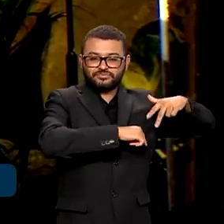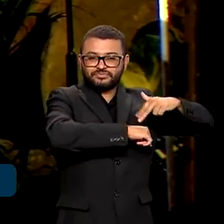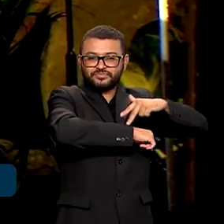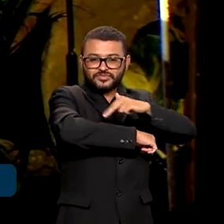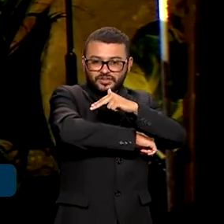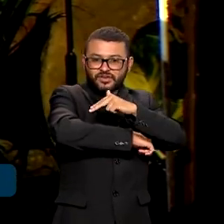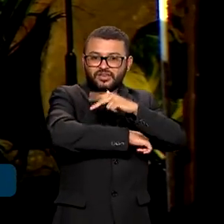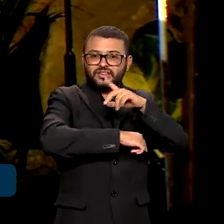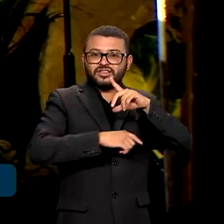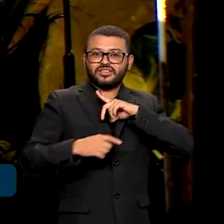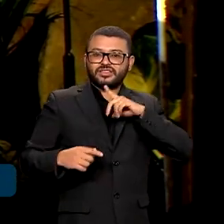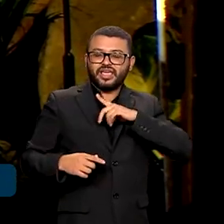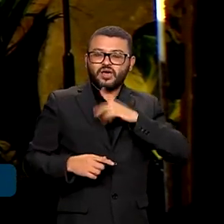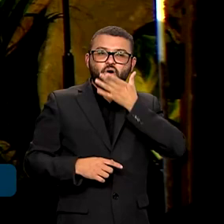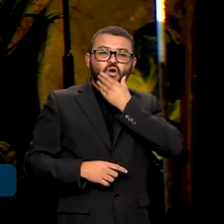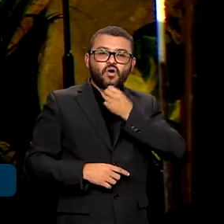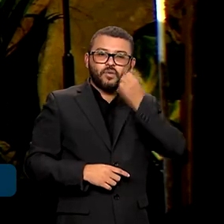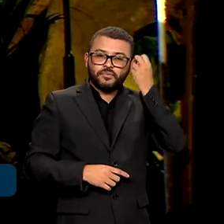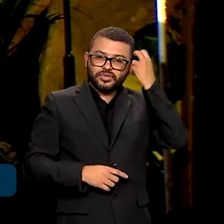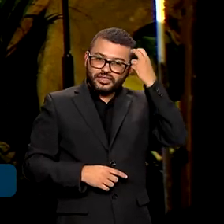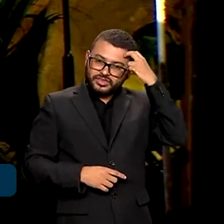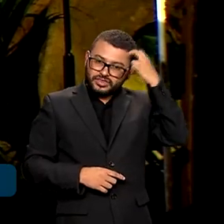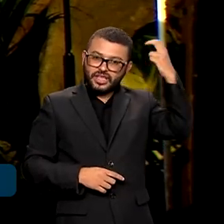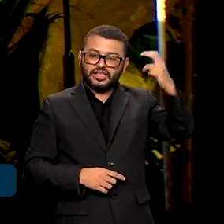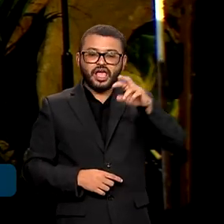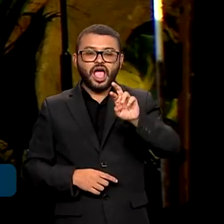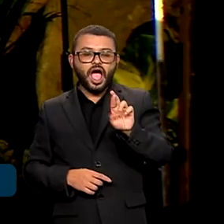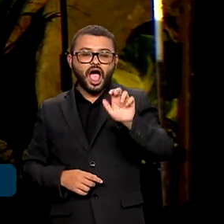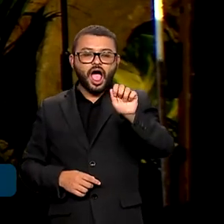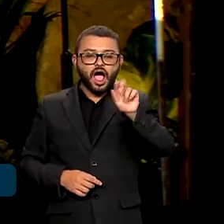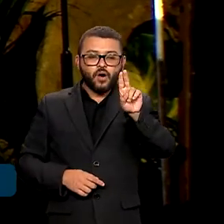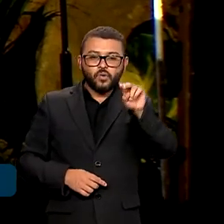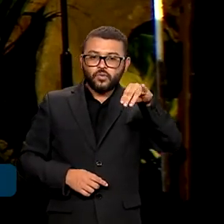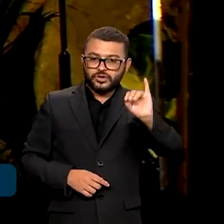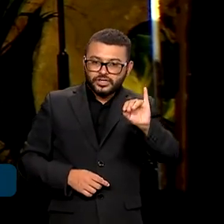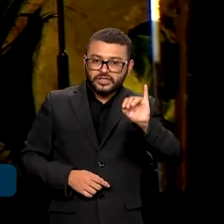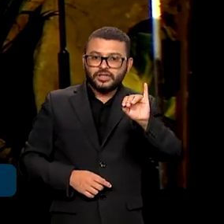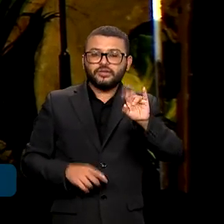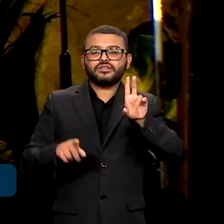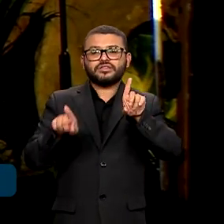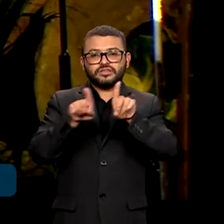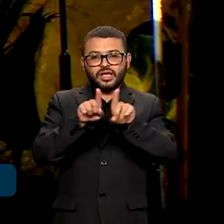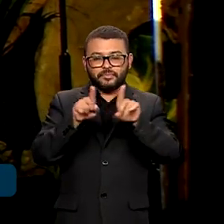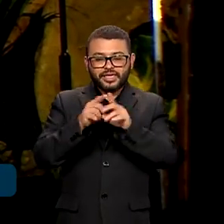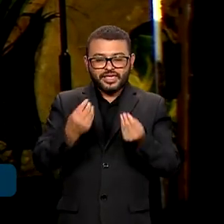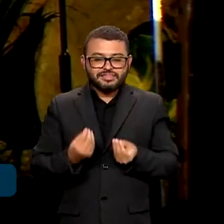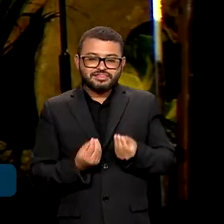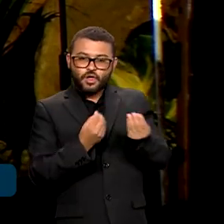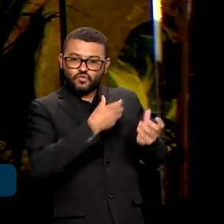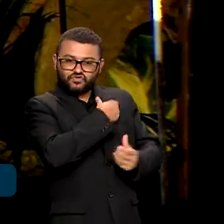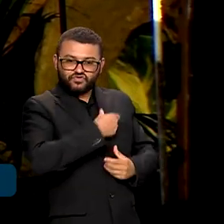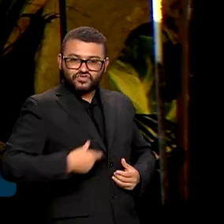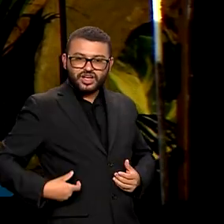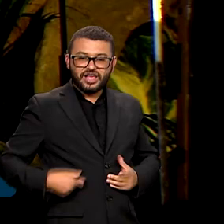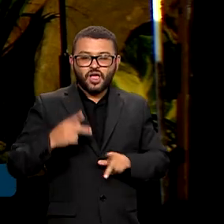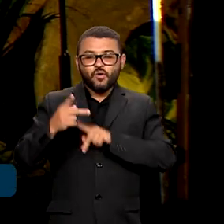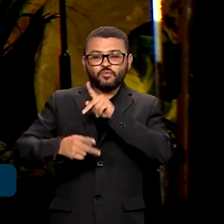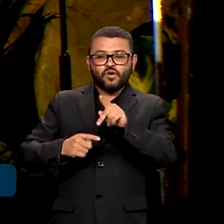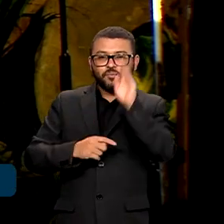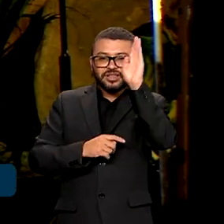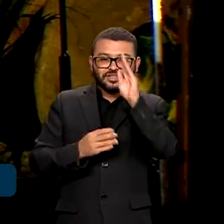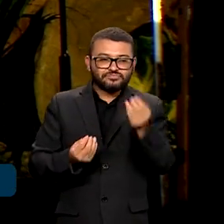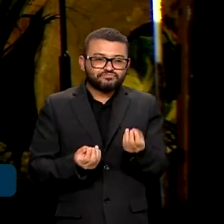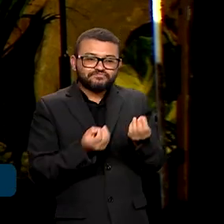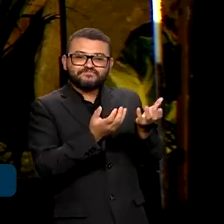nosso sábio e guerreiro Raoni. É por isso que quem passou a faixa para ele foi o povo